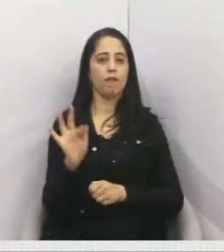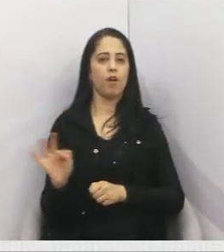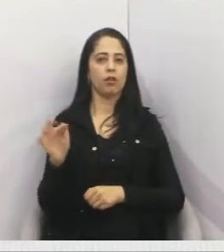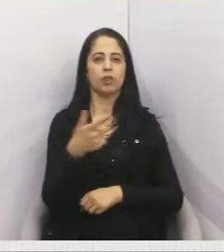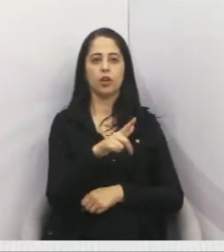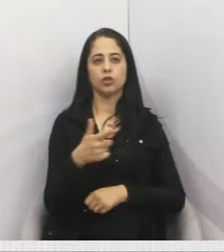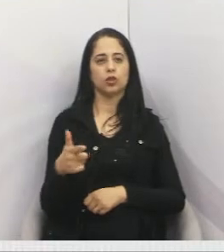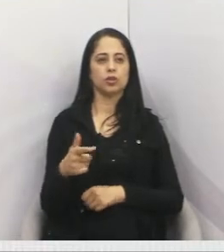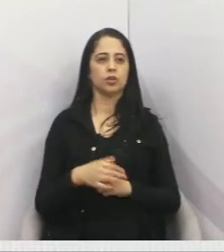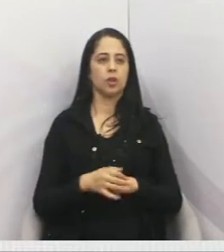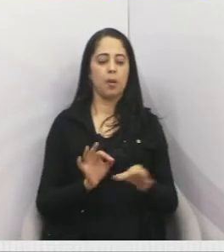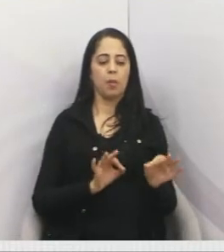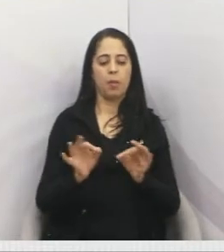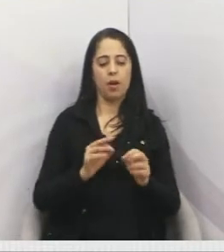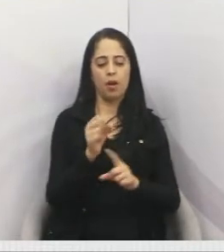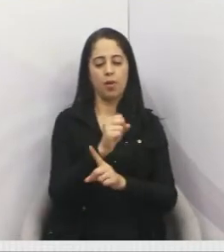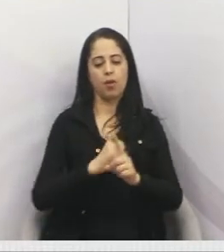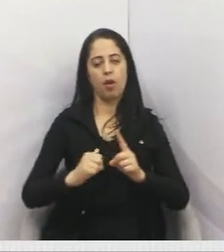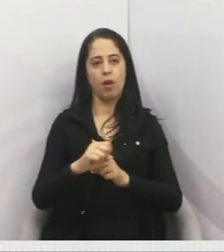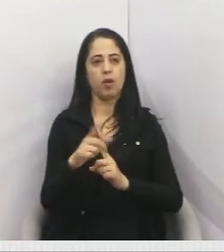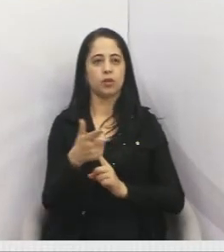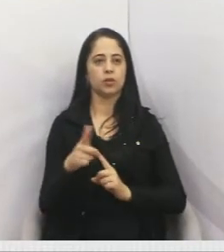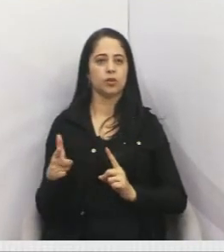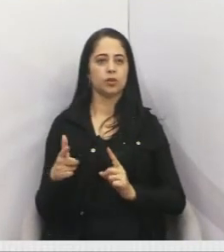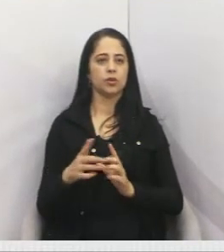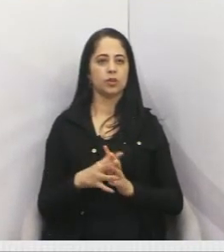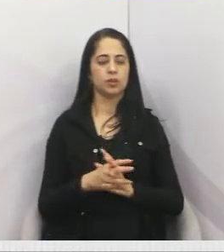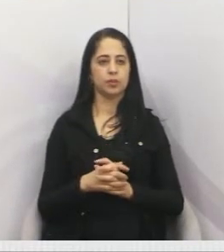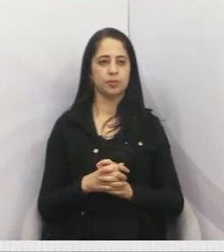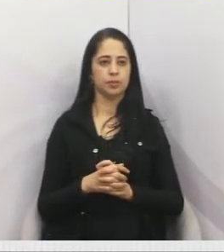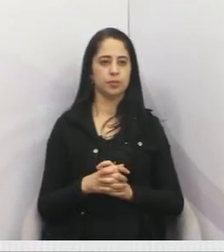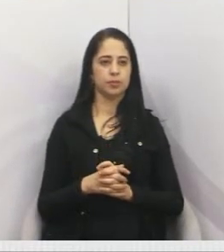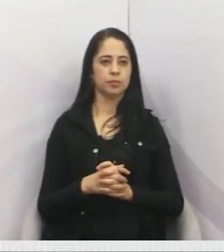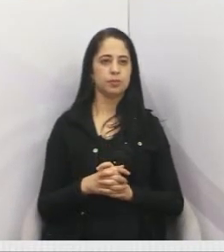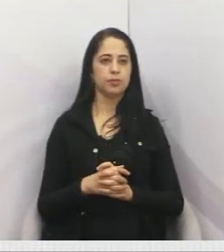pesquisa, em branco, e organização da sociedade civil, em branco.